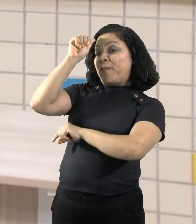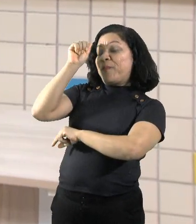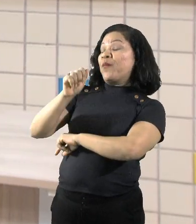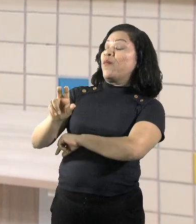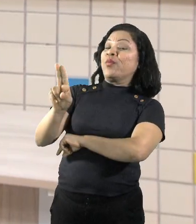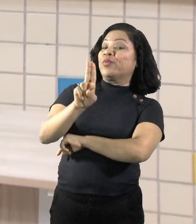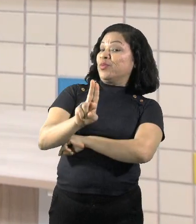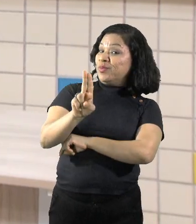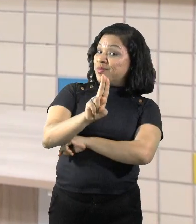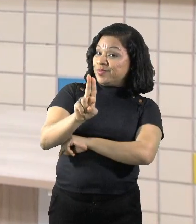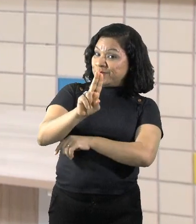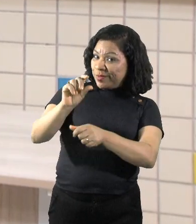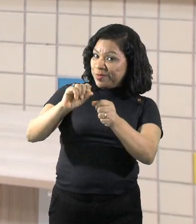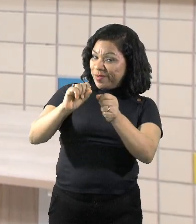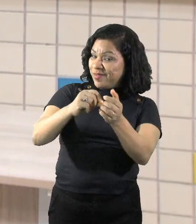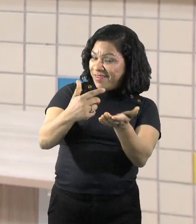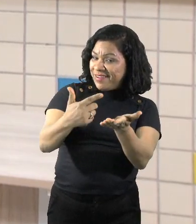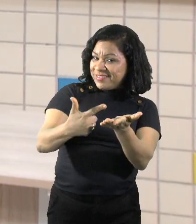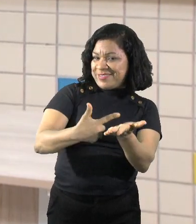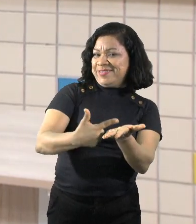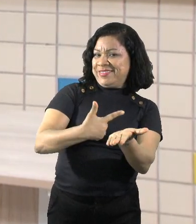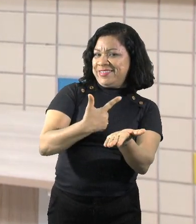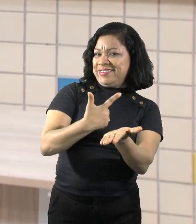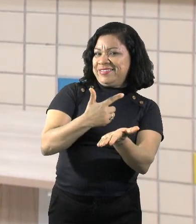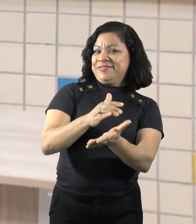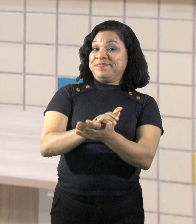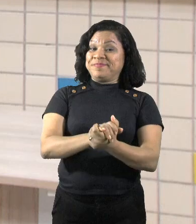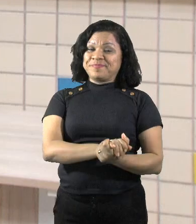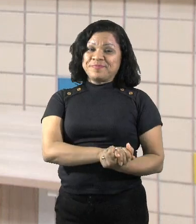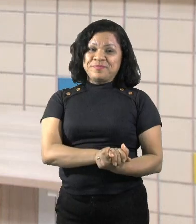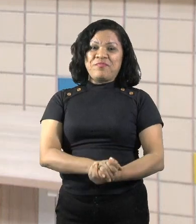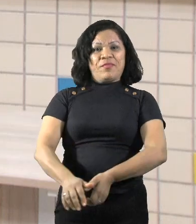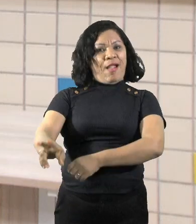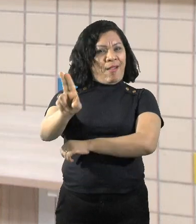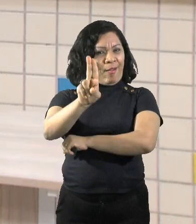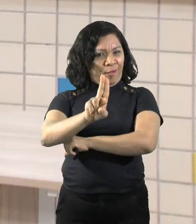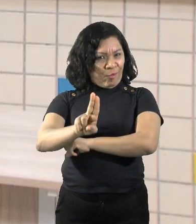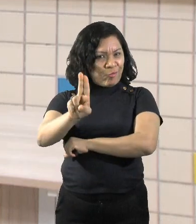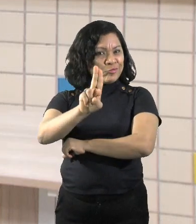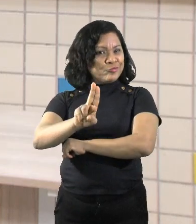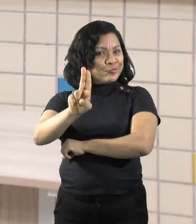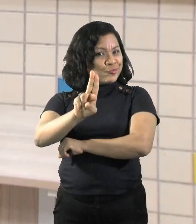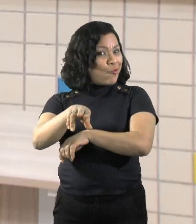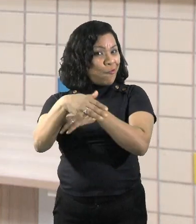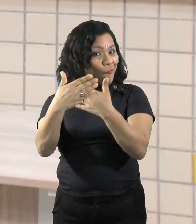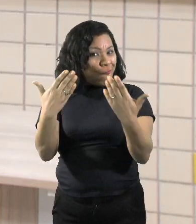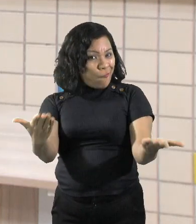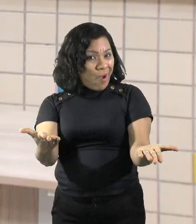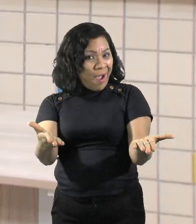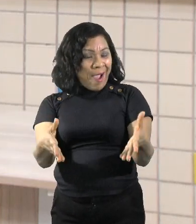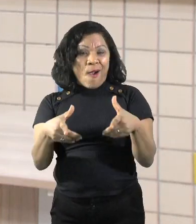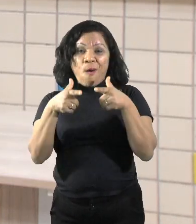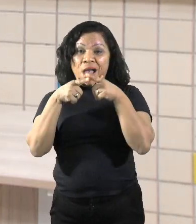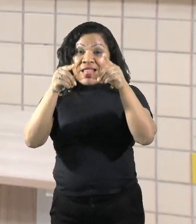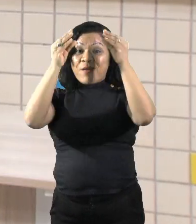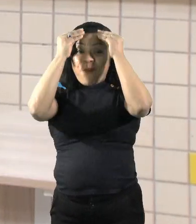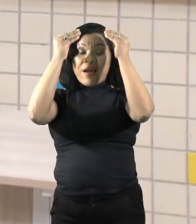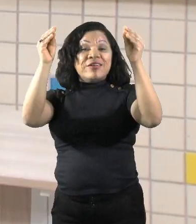para fazer esse livro? Ele usou uma linguagem, qual? Qual foi, Anne